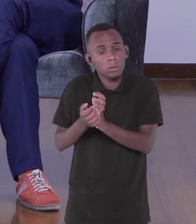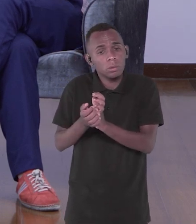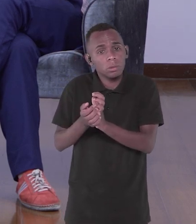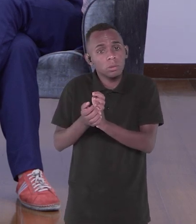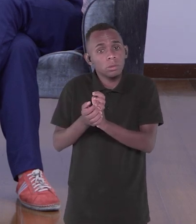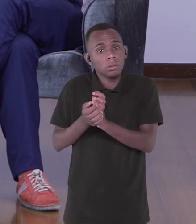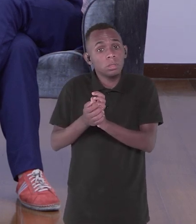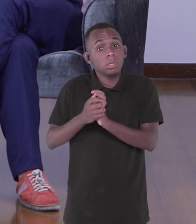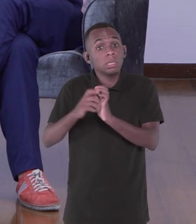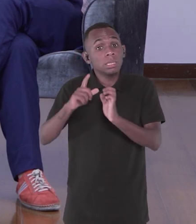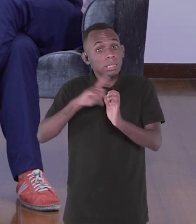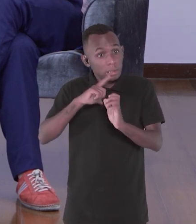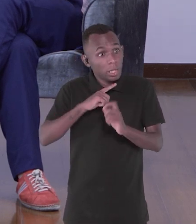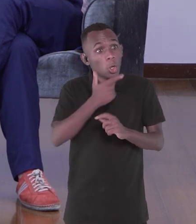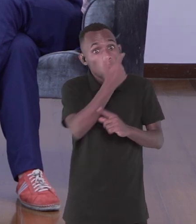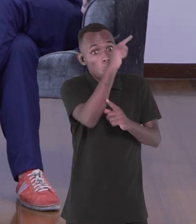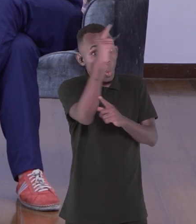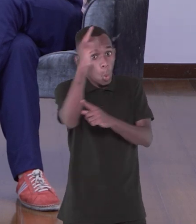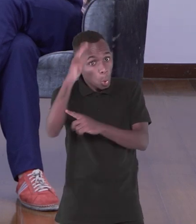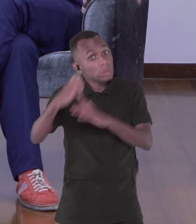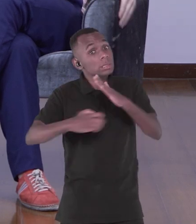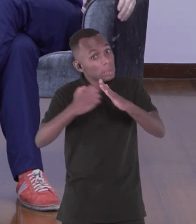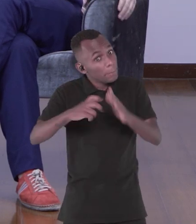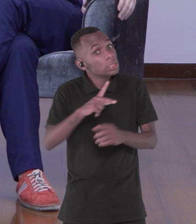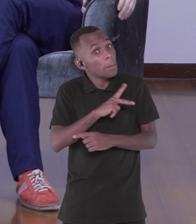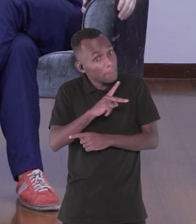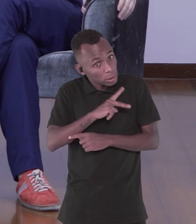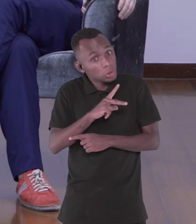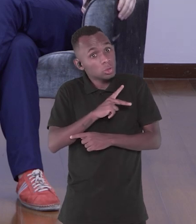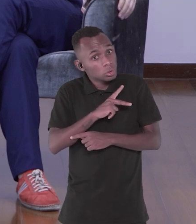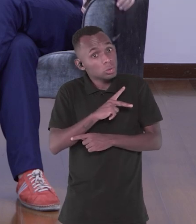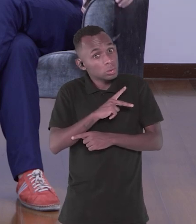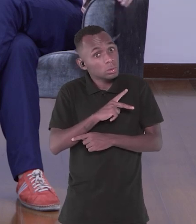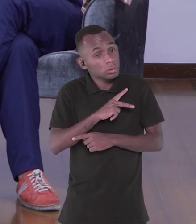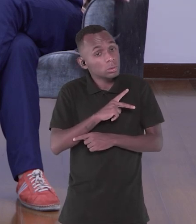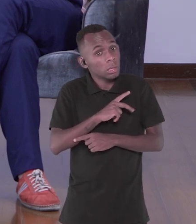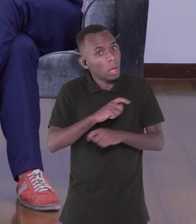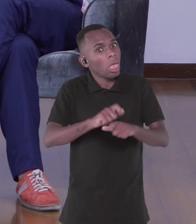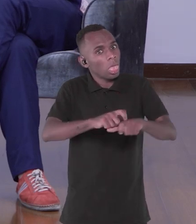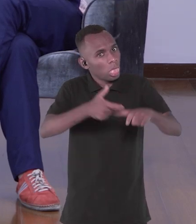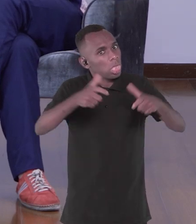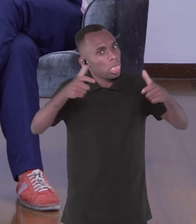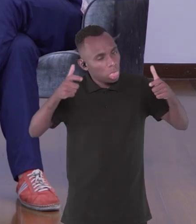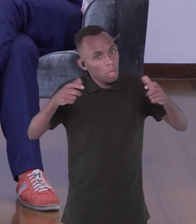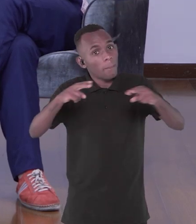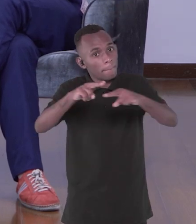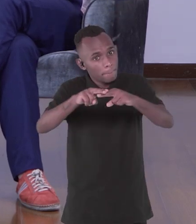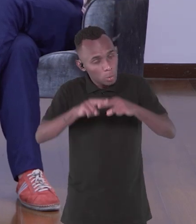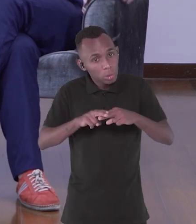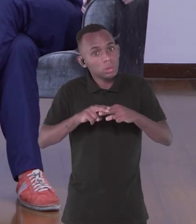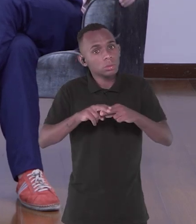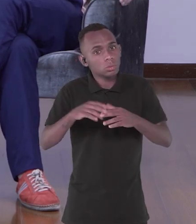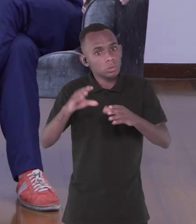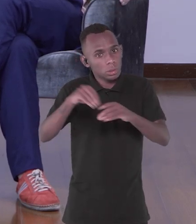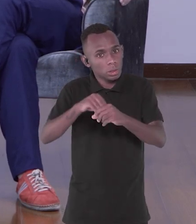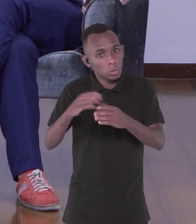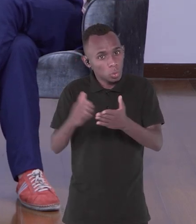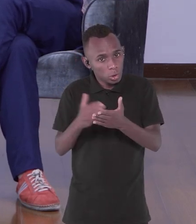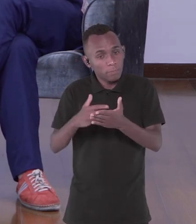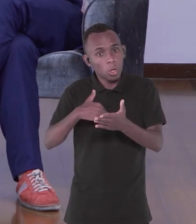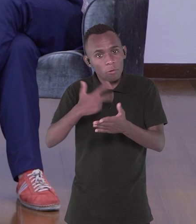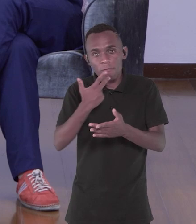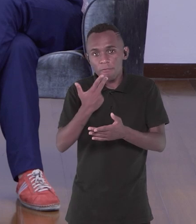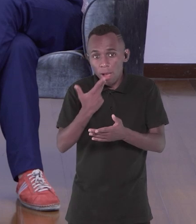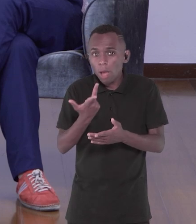associado que envolve outras empresas privadas. Obviamente. Então, é uma associação grande. Grande. E por isso que no livro eu falo